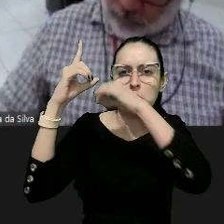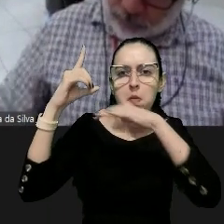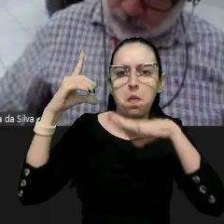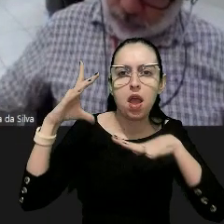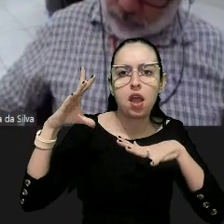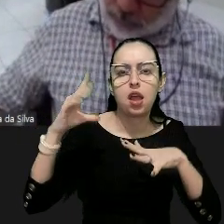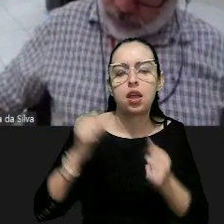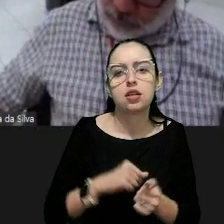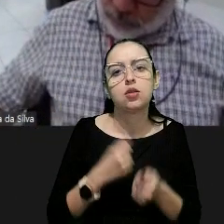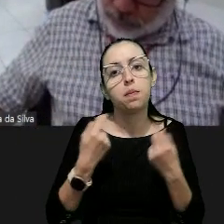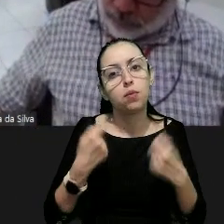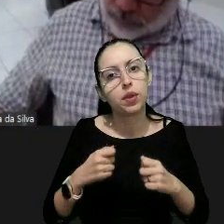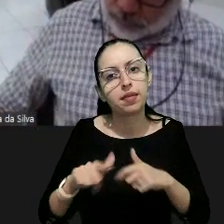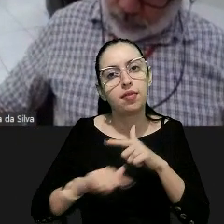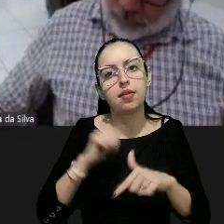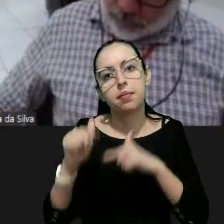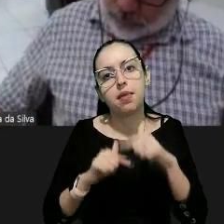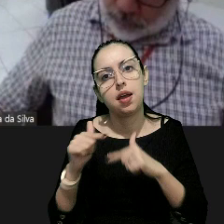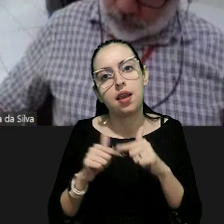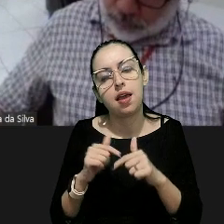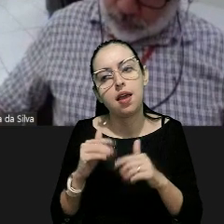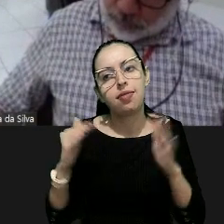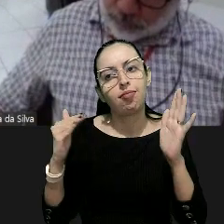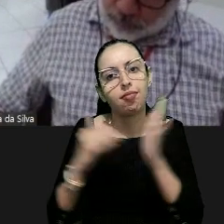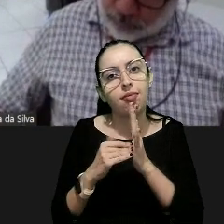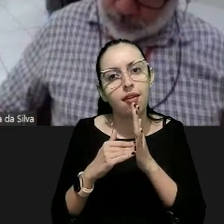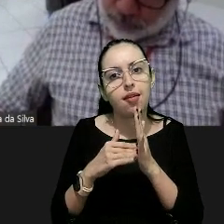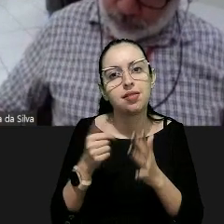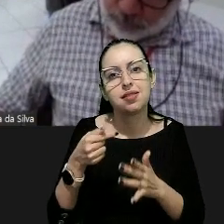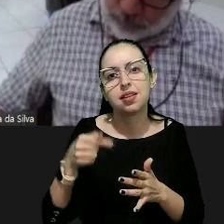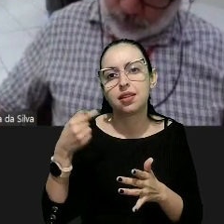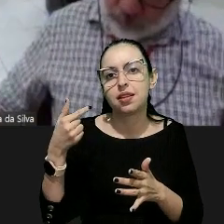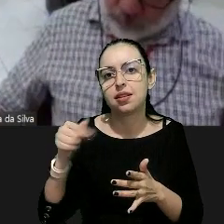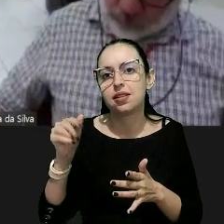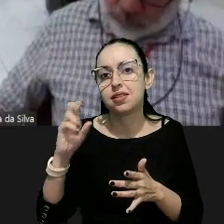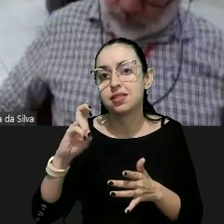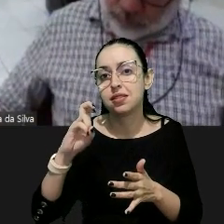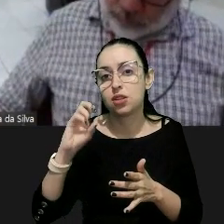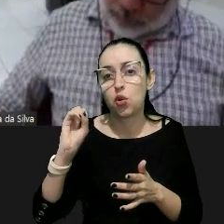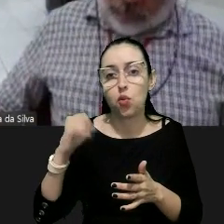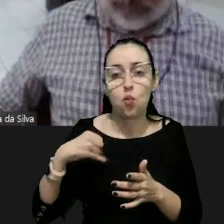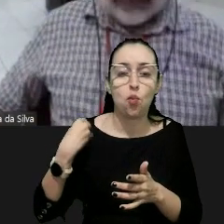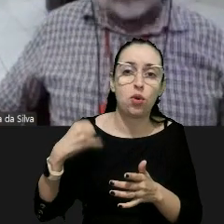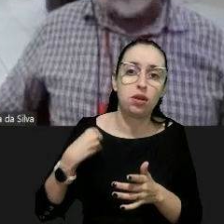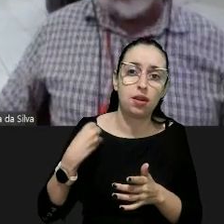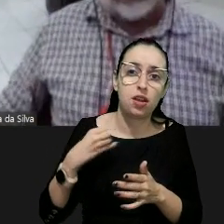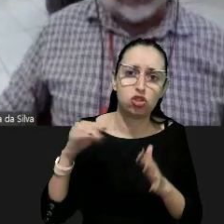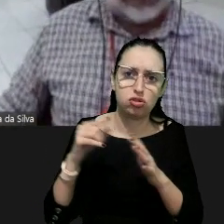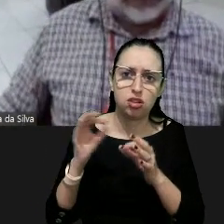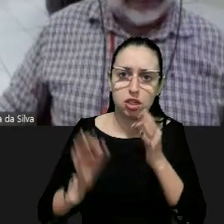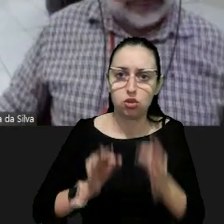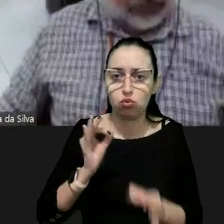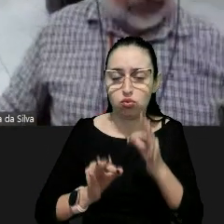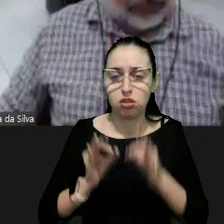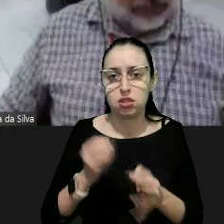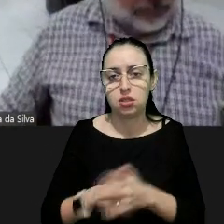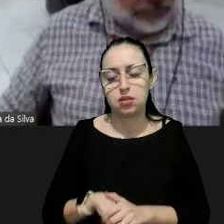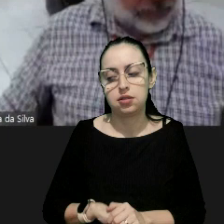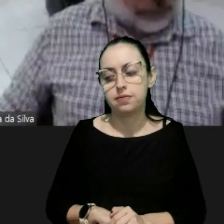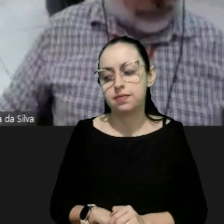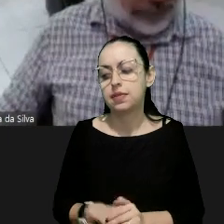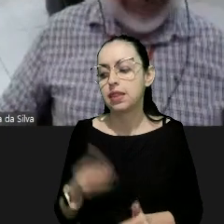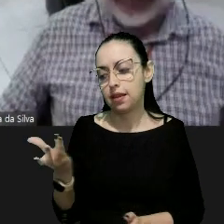que uma bênção de poder trabalhar até os 75 anos de idade aqui na